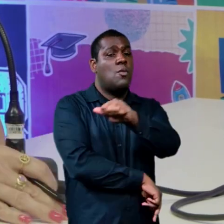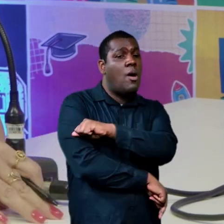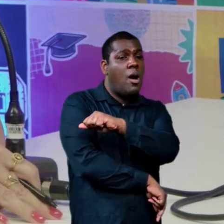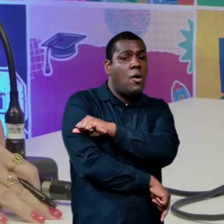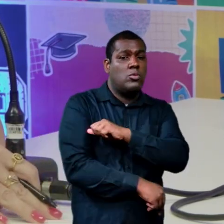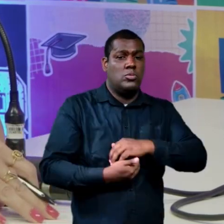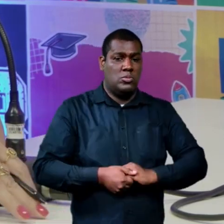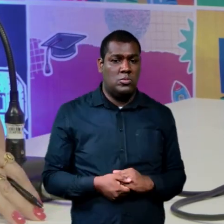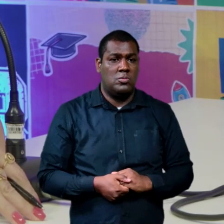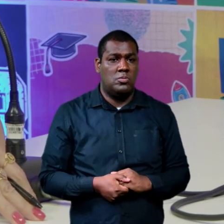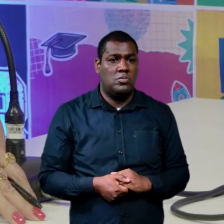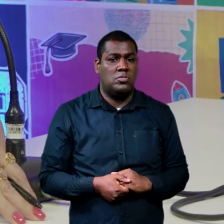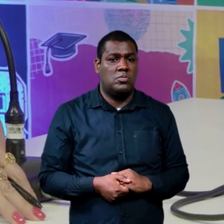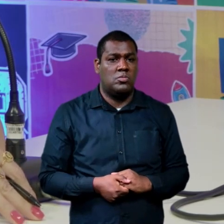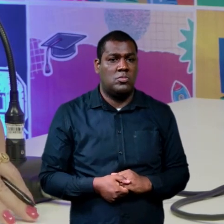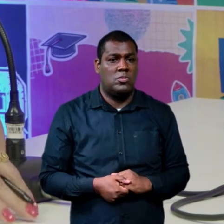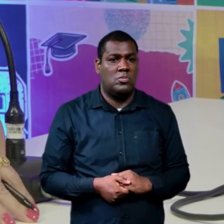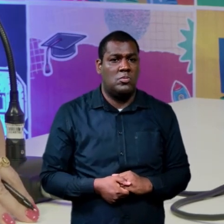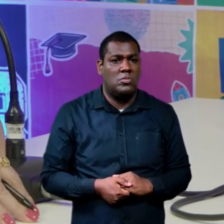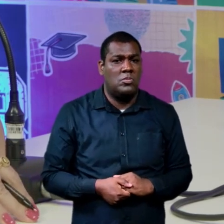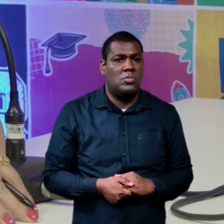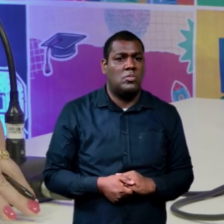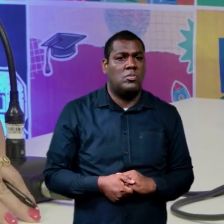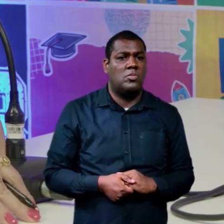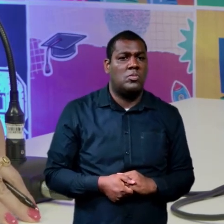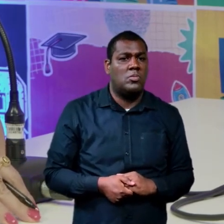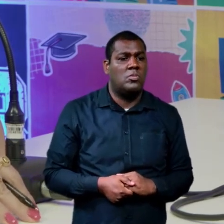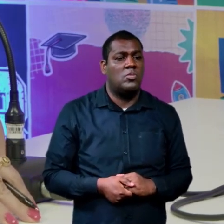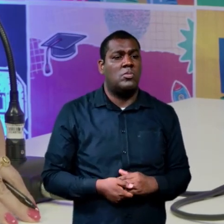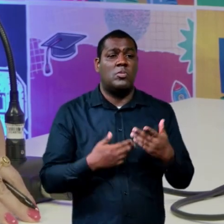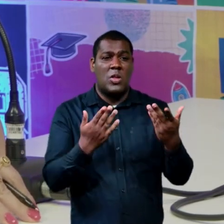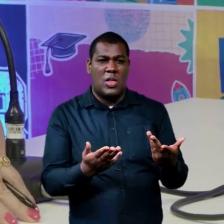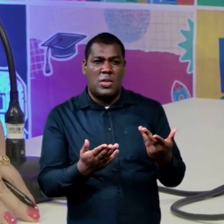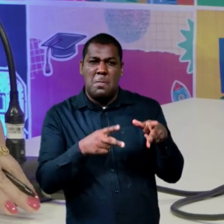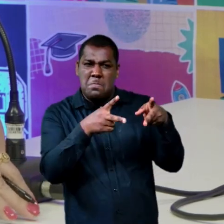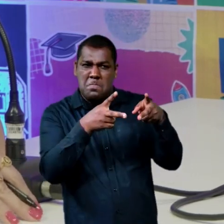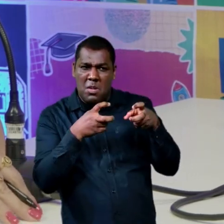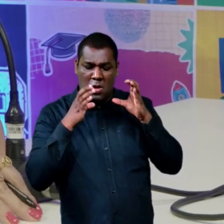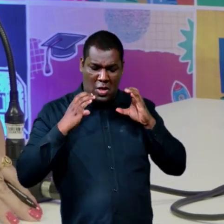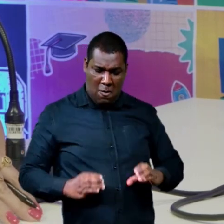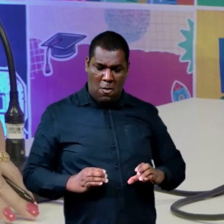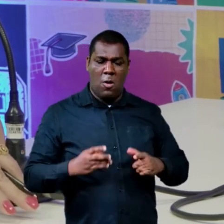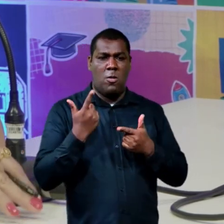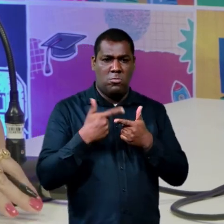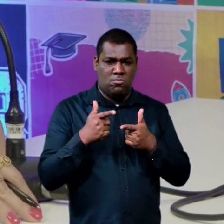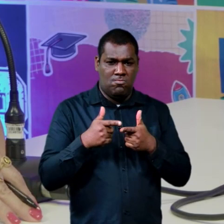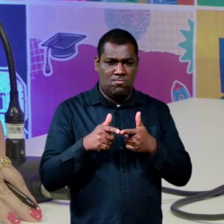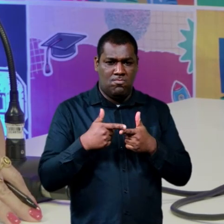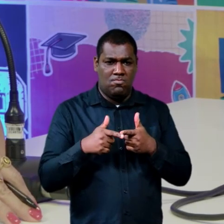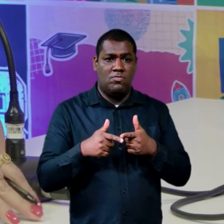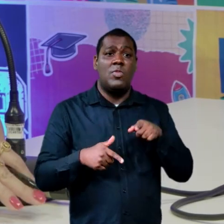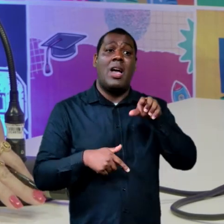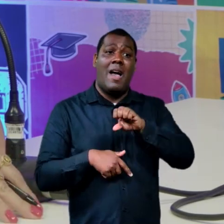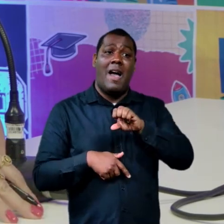doutor, atualmente o entendimento é identificar a conduta problemática, apurar e